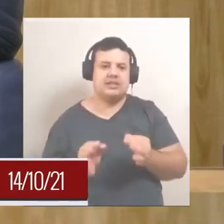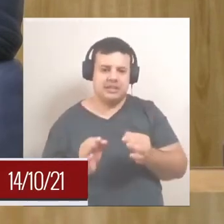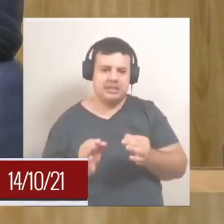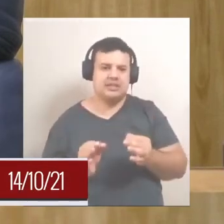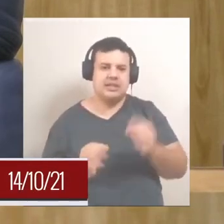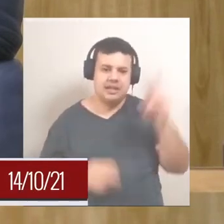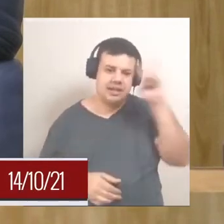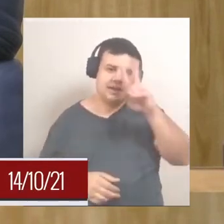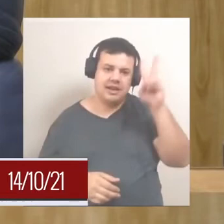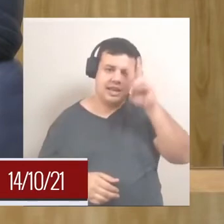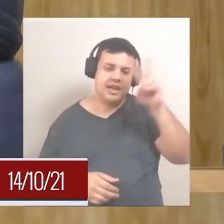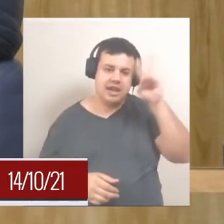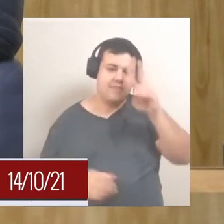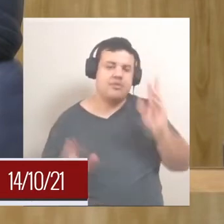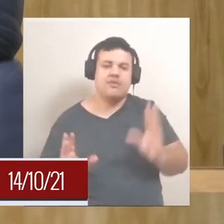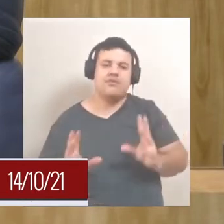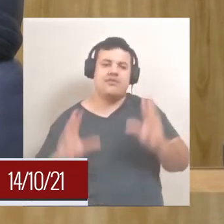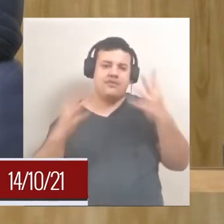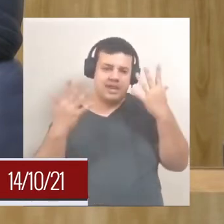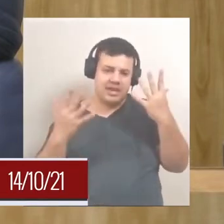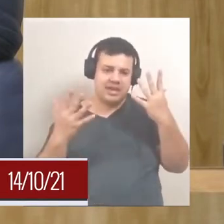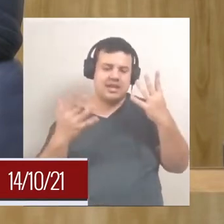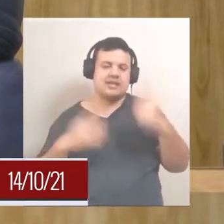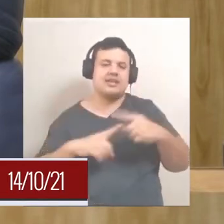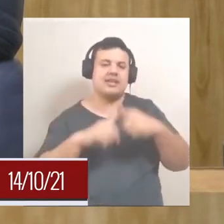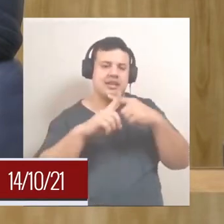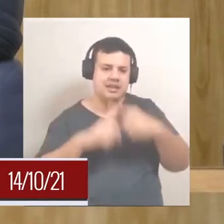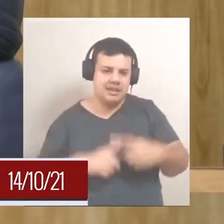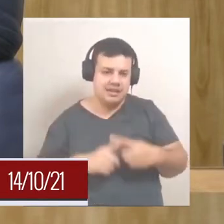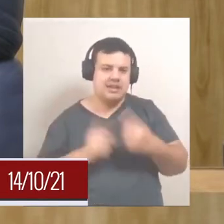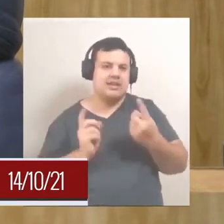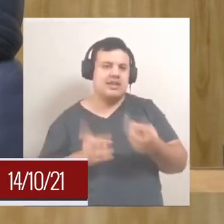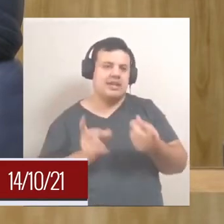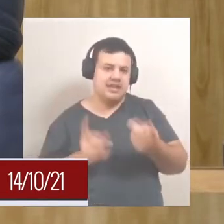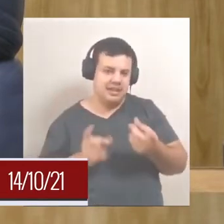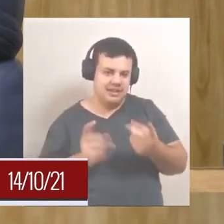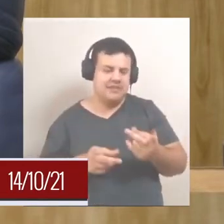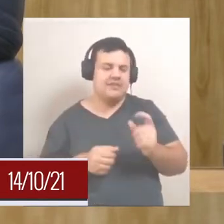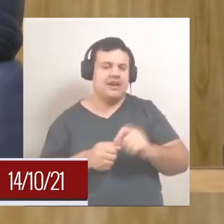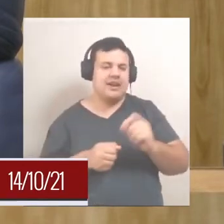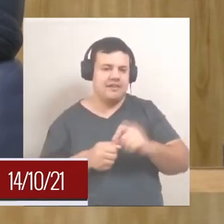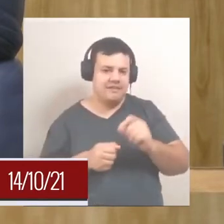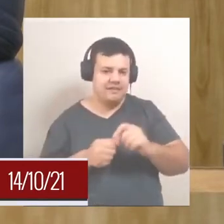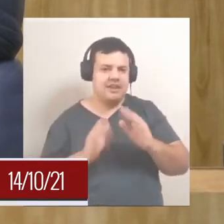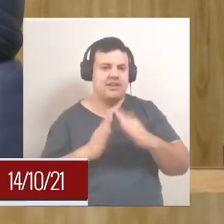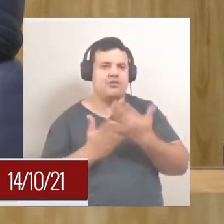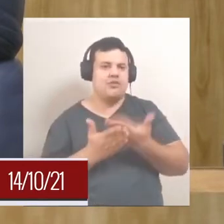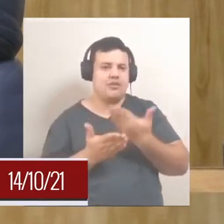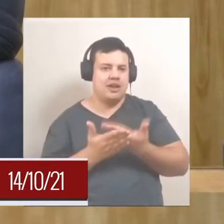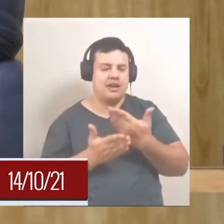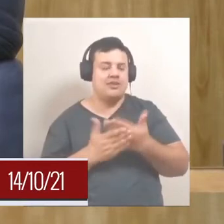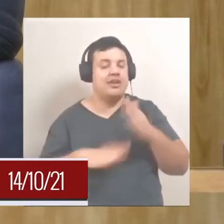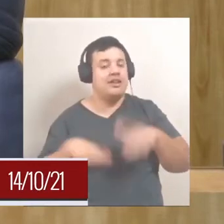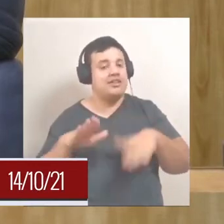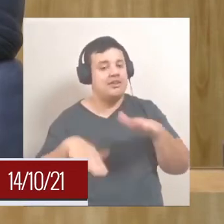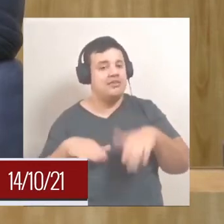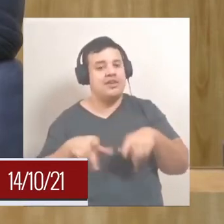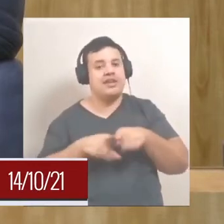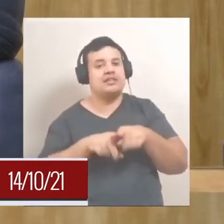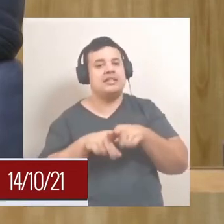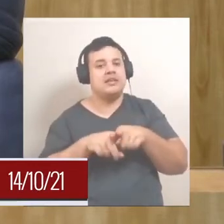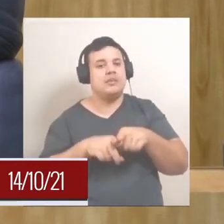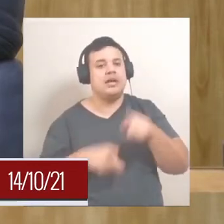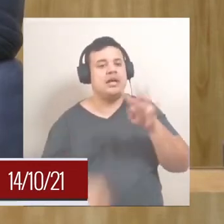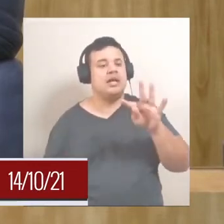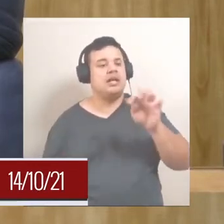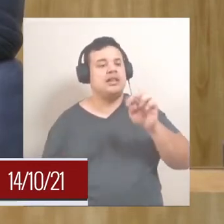lembro das festas e das rifas que eram feitas aí no Colégio Padre Moy. Talvez a irmã Tereza lembre, eu não tenho certeza se